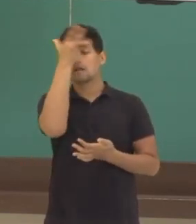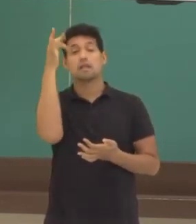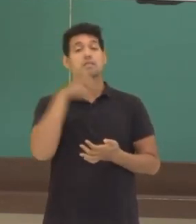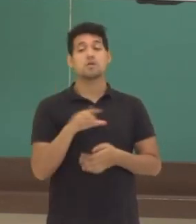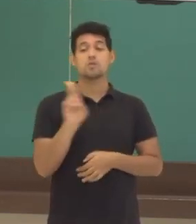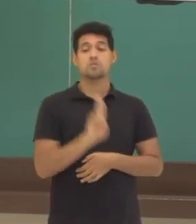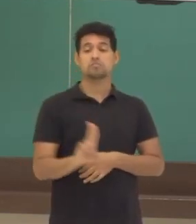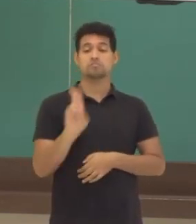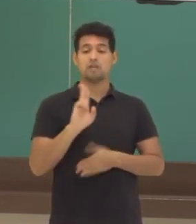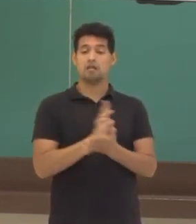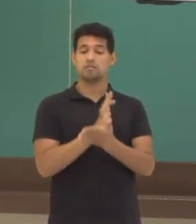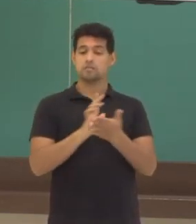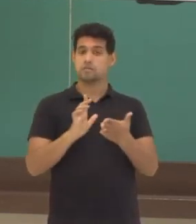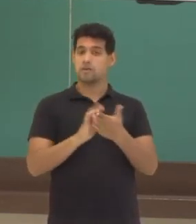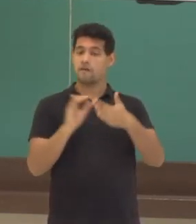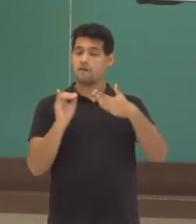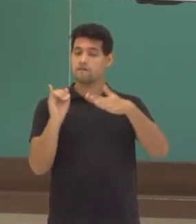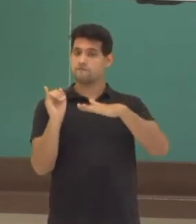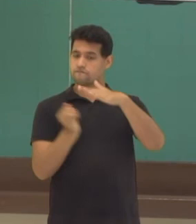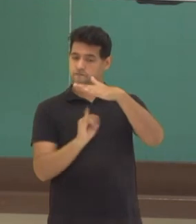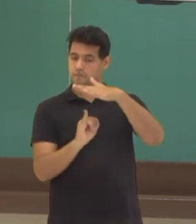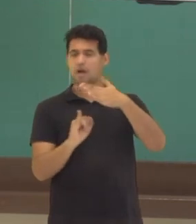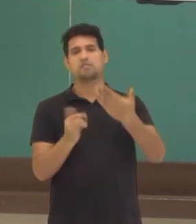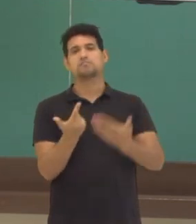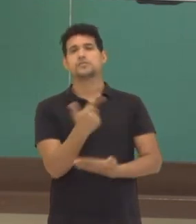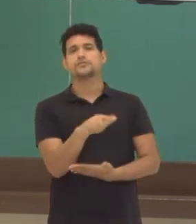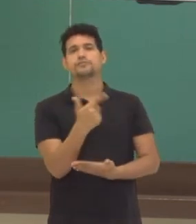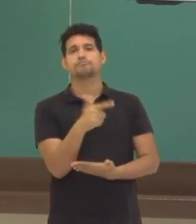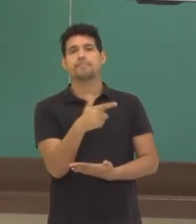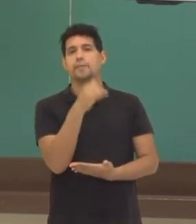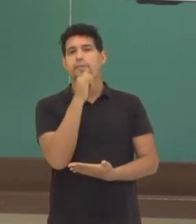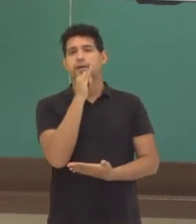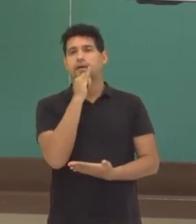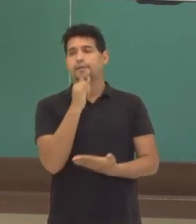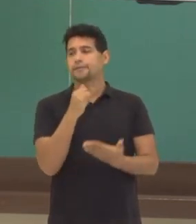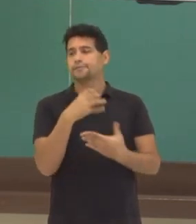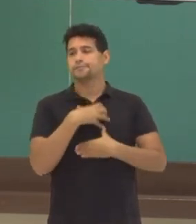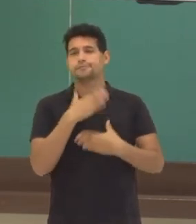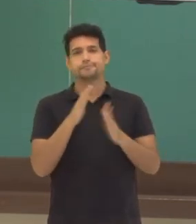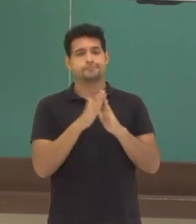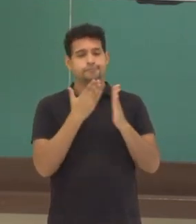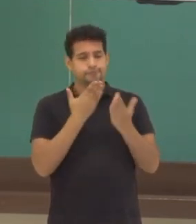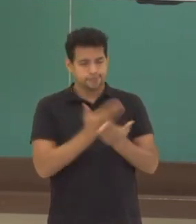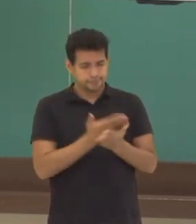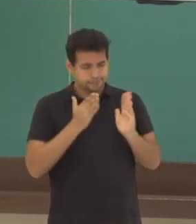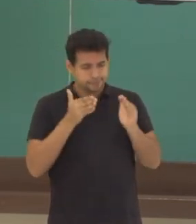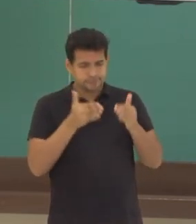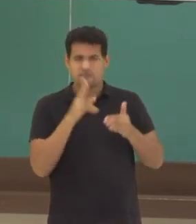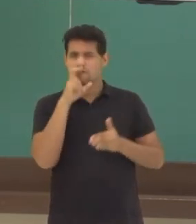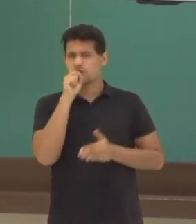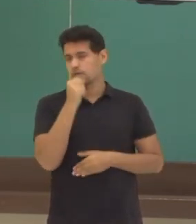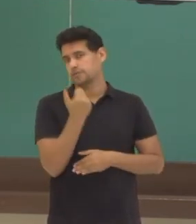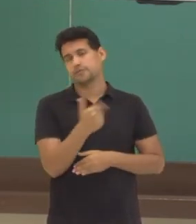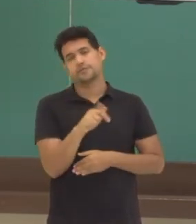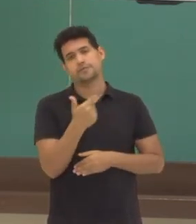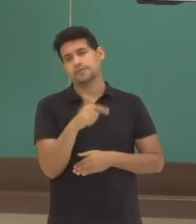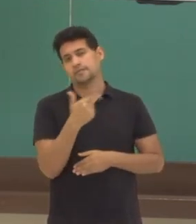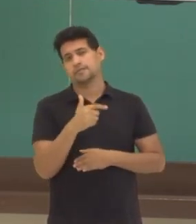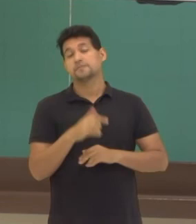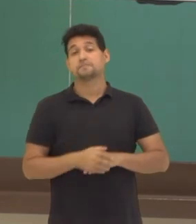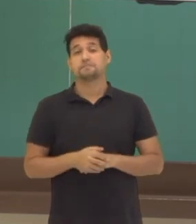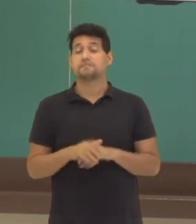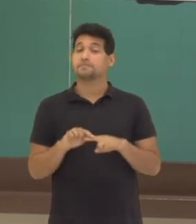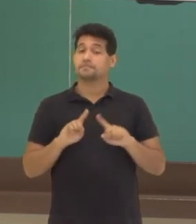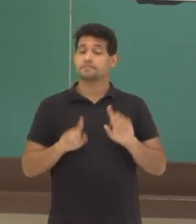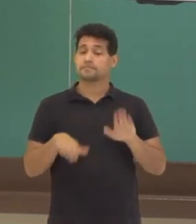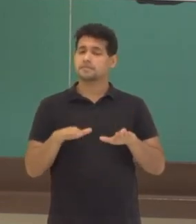usarem termos mais informais, não tem ali uma condição de estudo ali muito forte, né? Muito ampla. Então, às